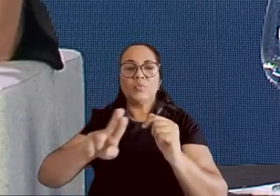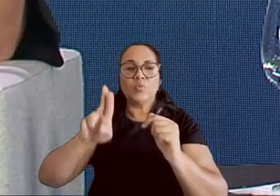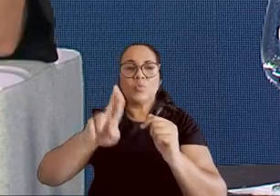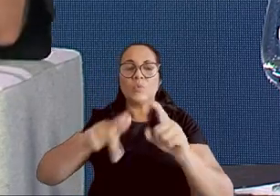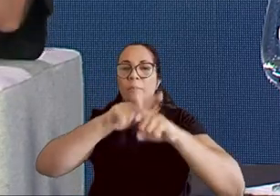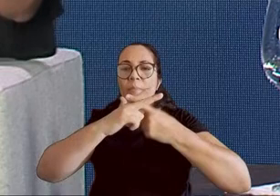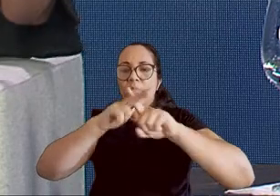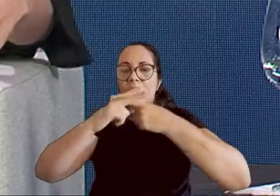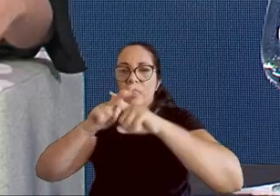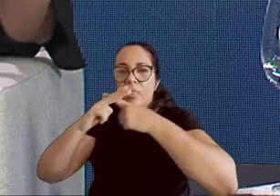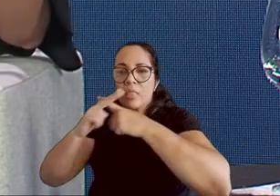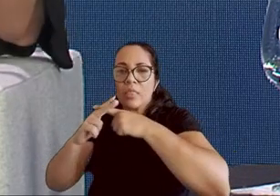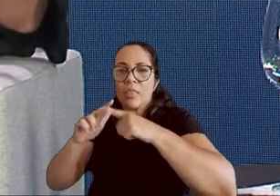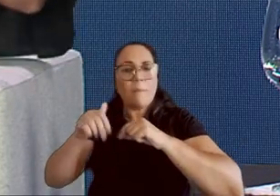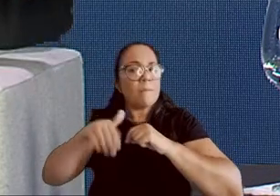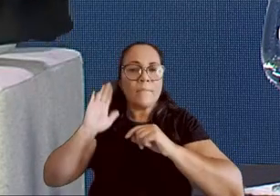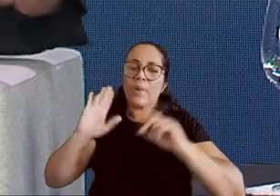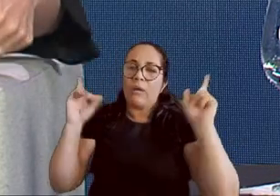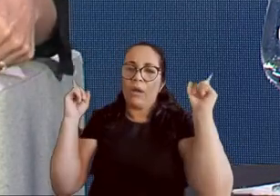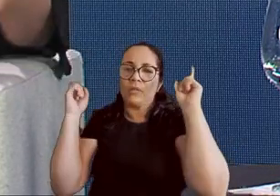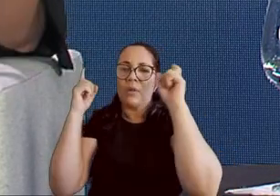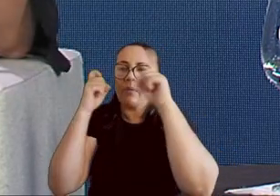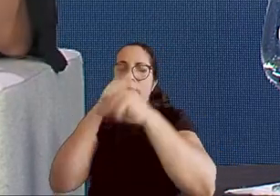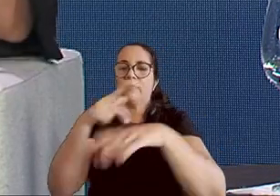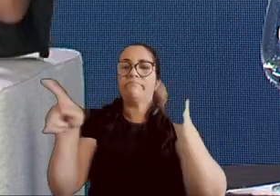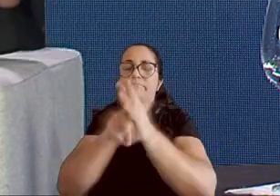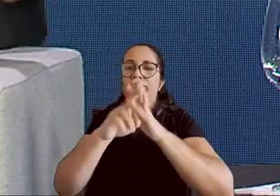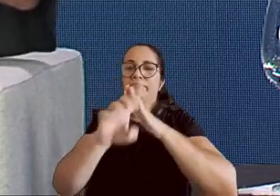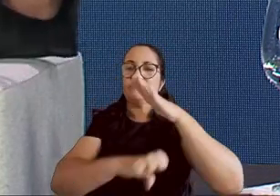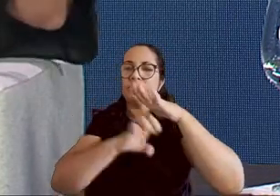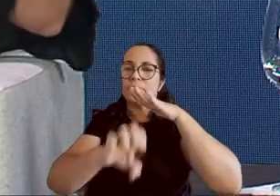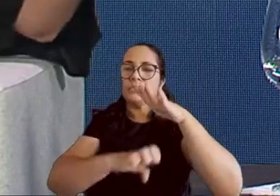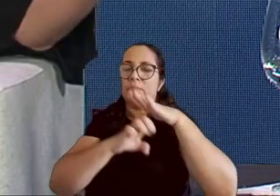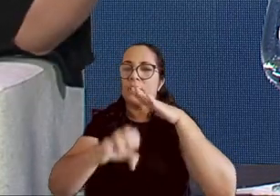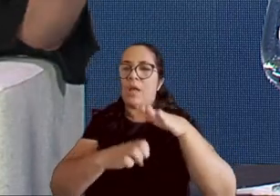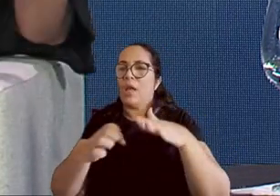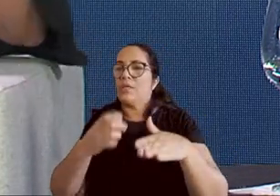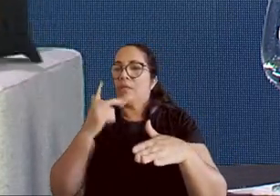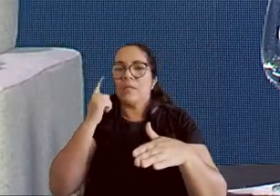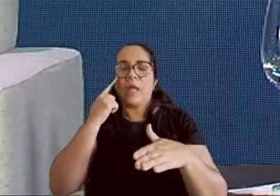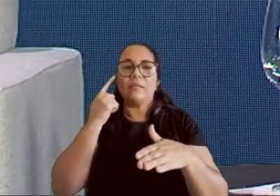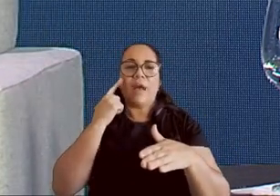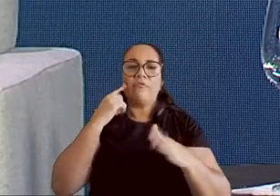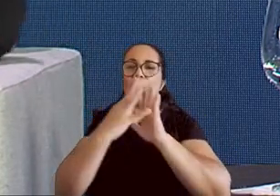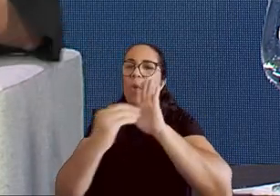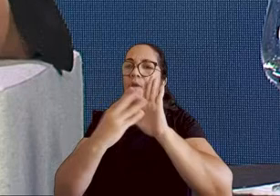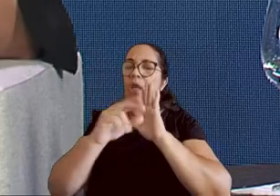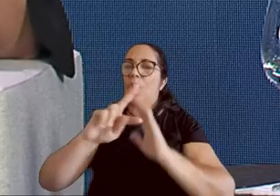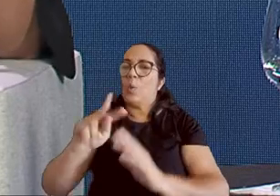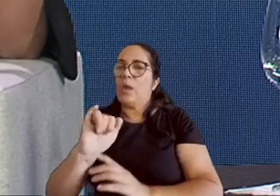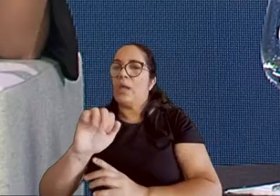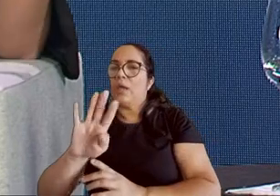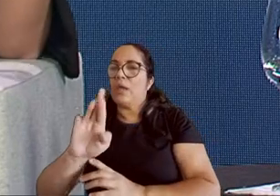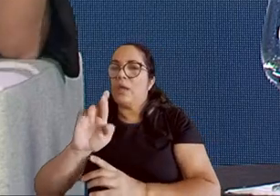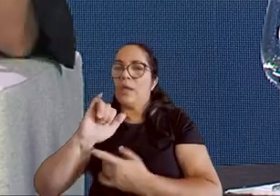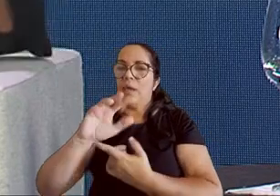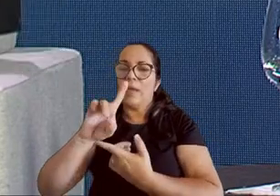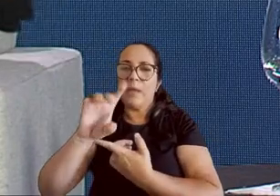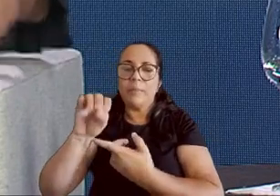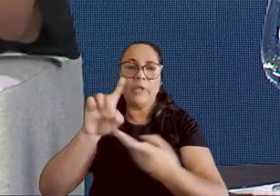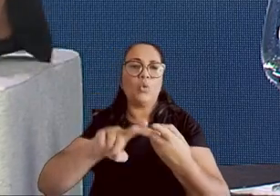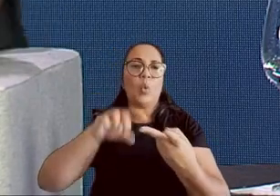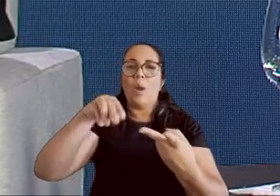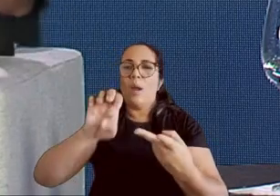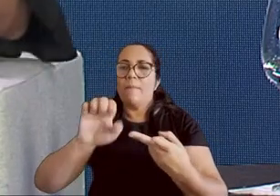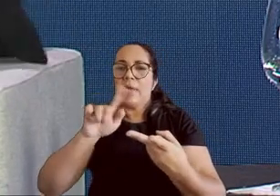tava falando antes de buscar ou um híbrido ou realmente alguma securitização uma cota mezanino de alguma coisa acho que